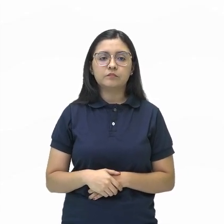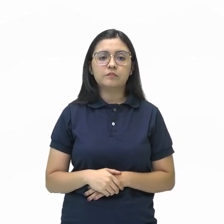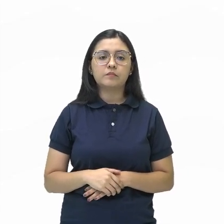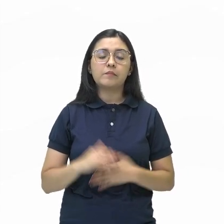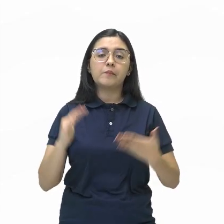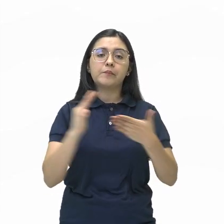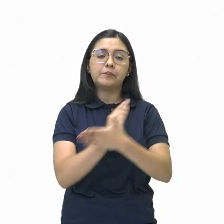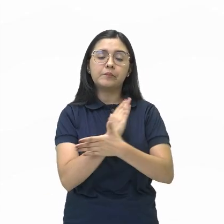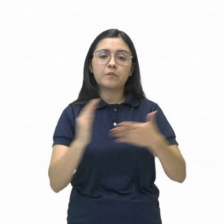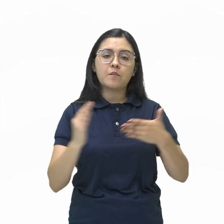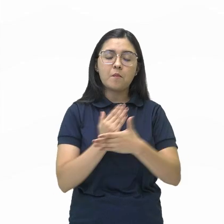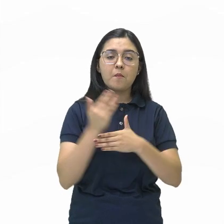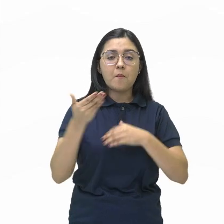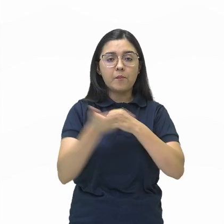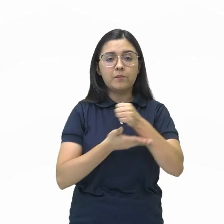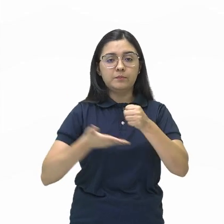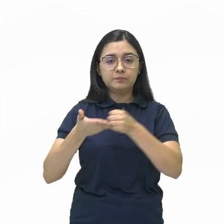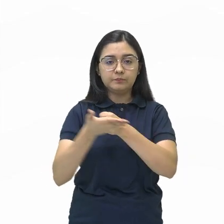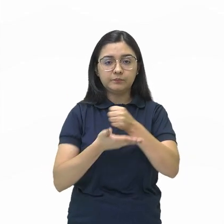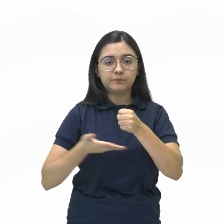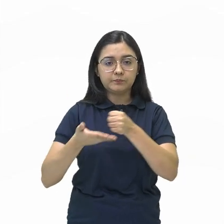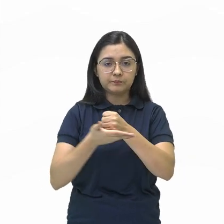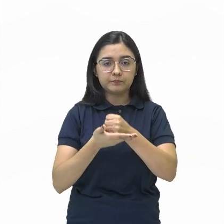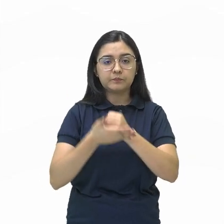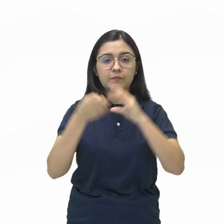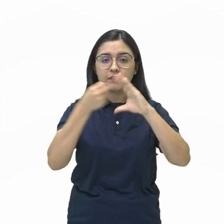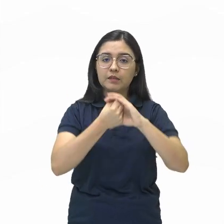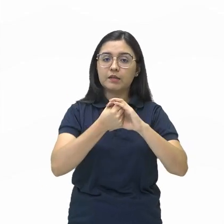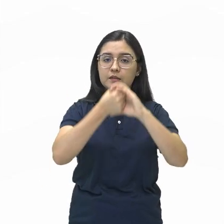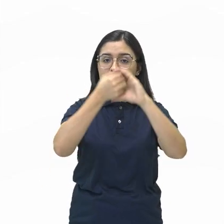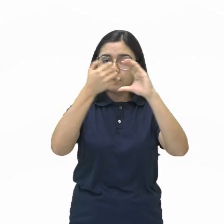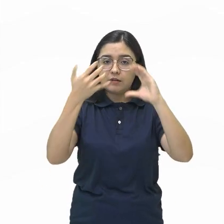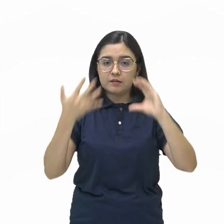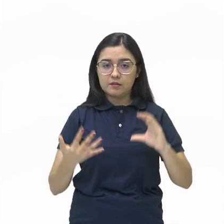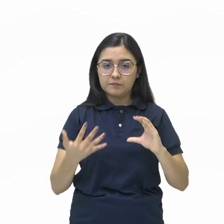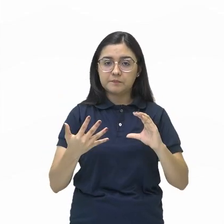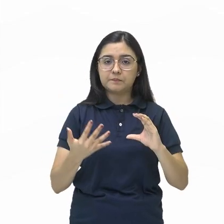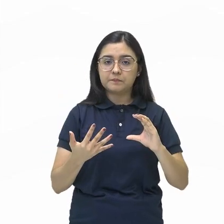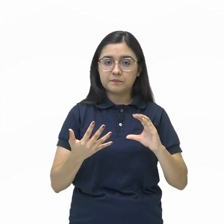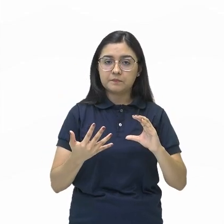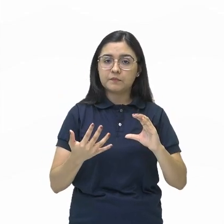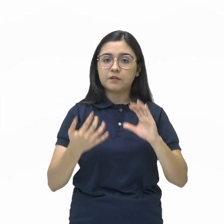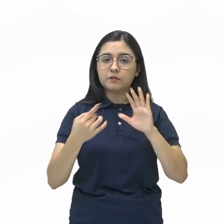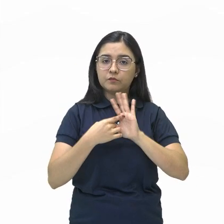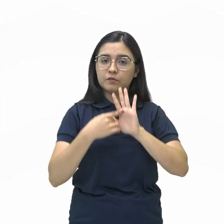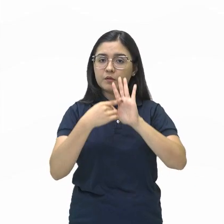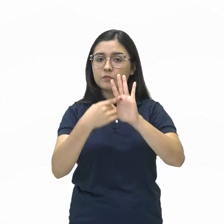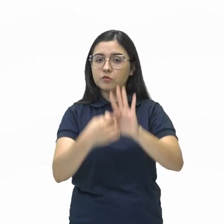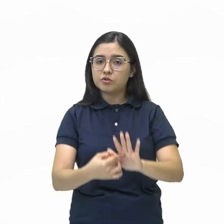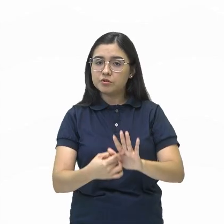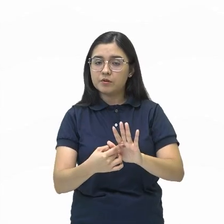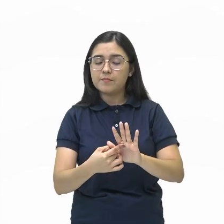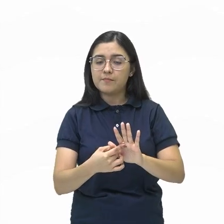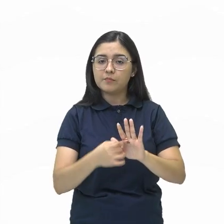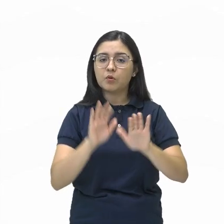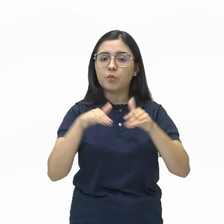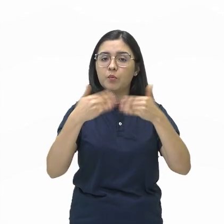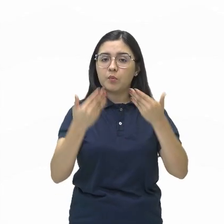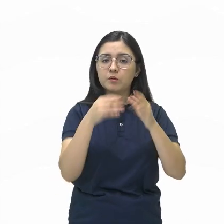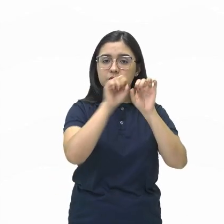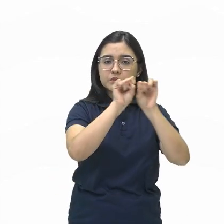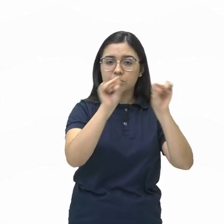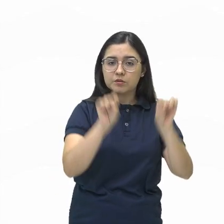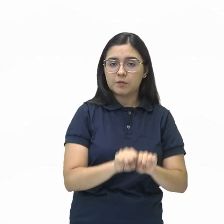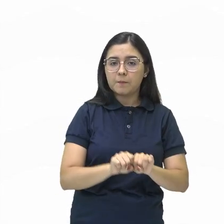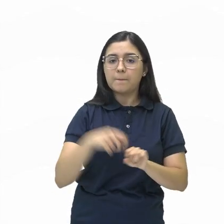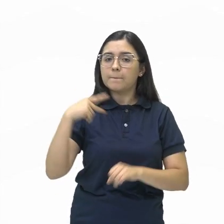alguns princípios, algumas características, elas vão definir esses sistemas, né, que são